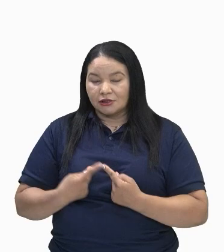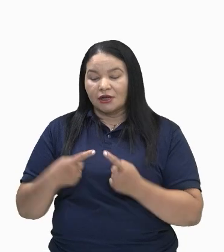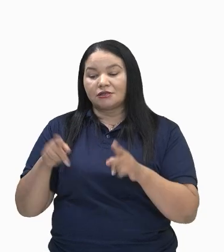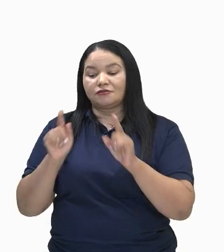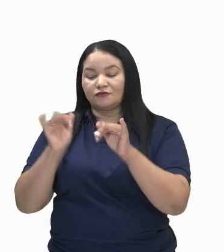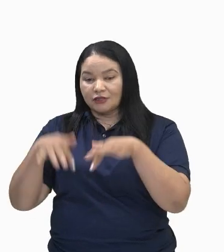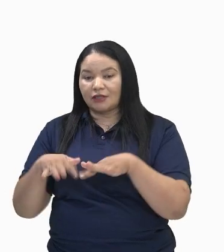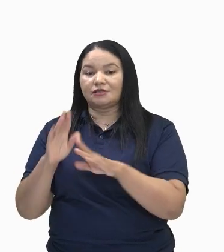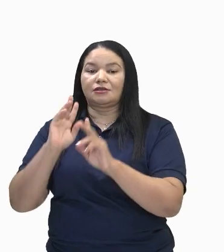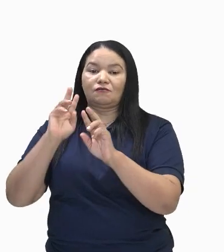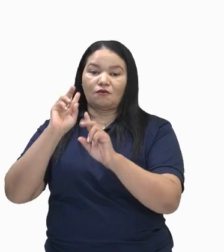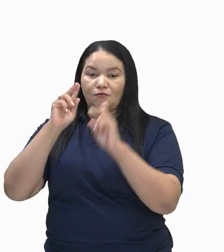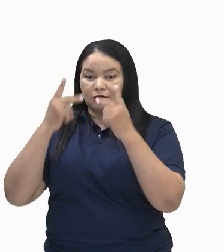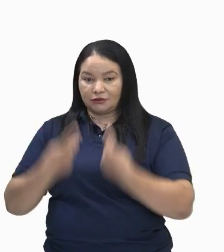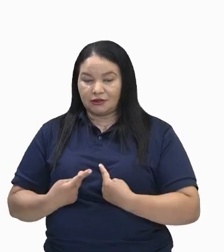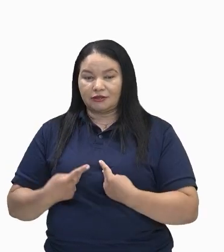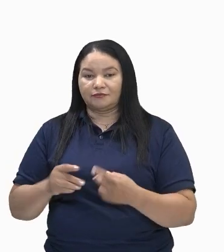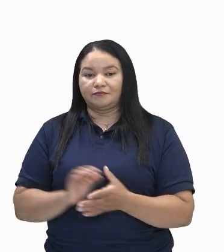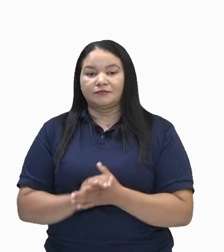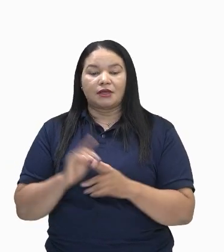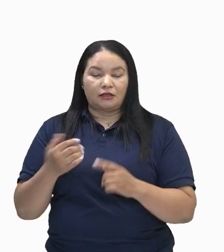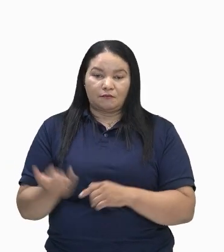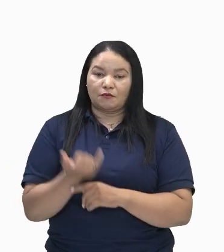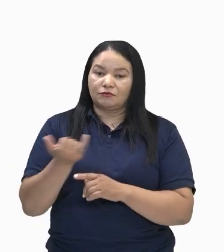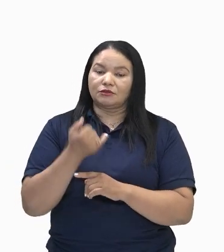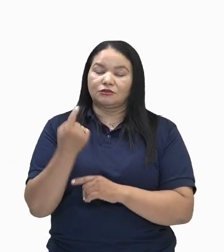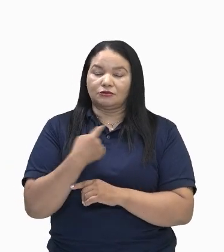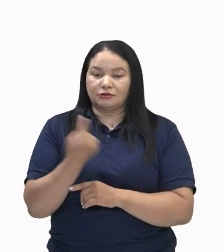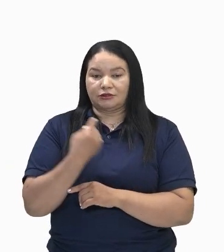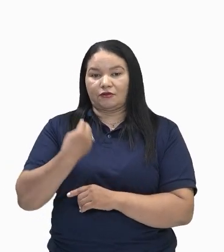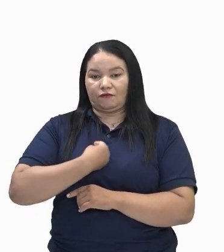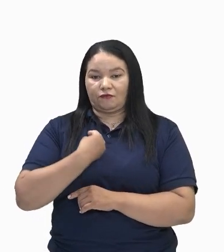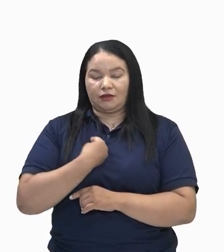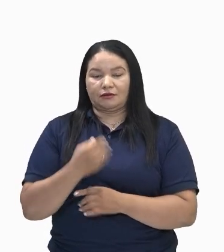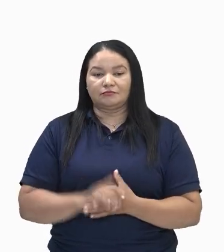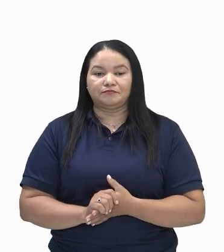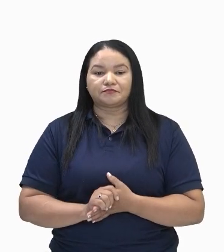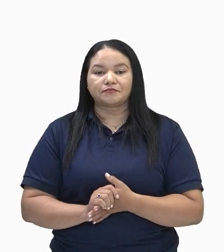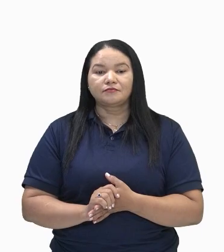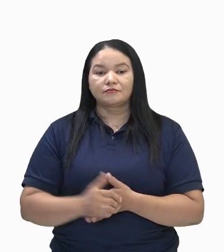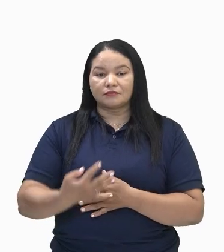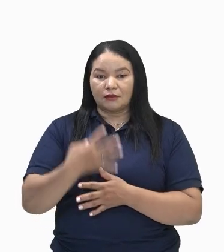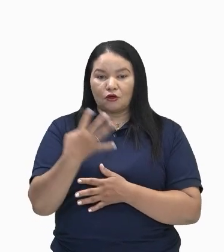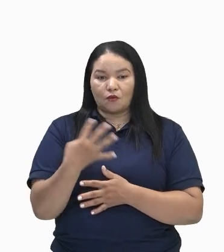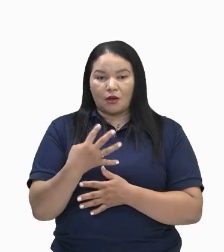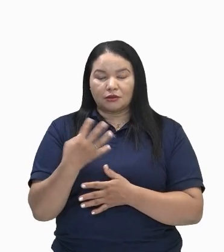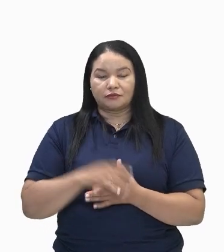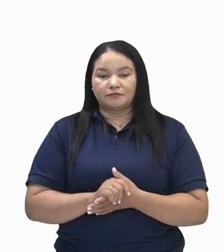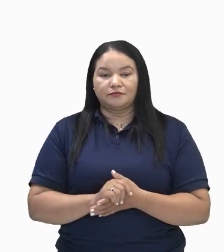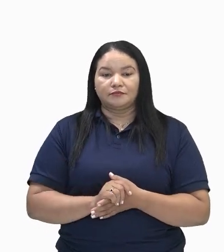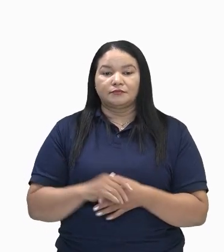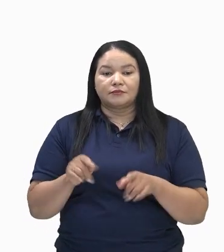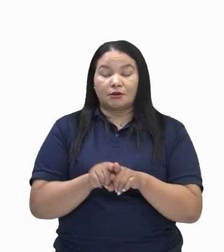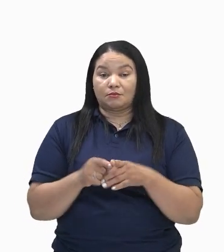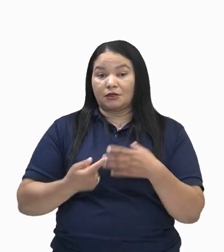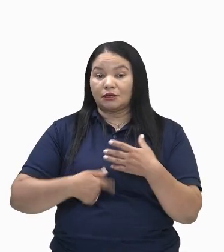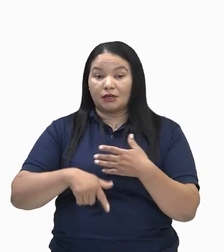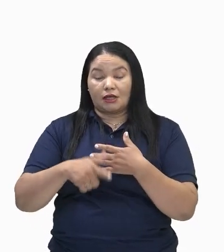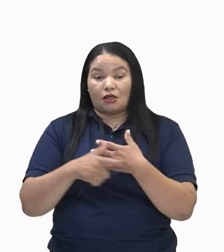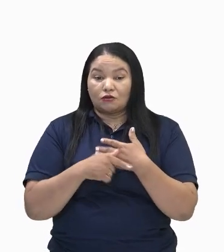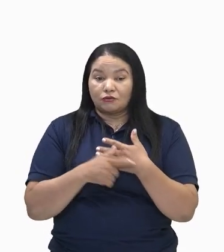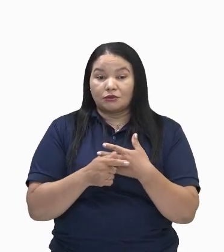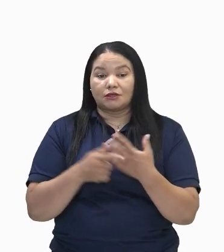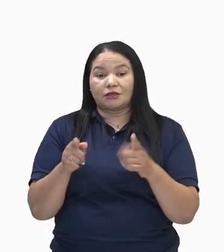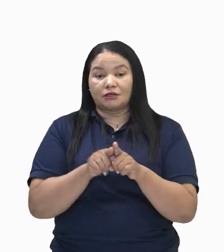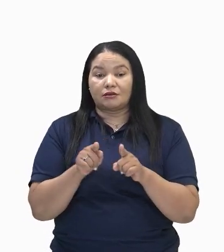que ela possui para a nossa vida, correto? Adiante, quarto ponto, autoria, direção e fotografia. Nesse caso